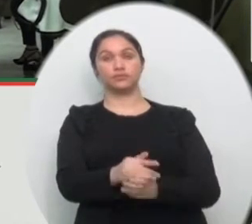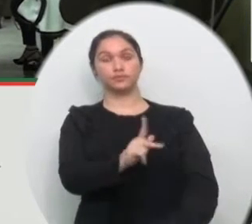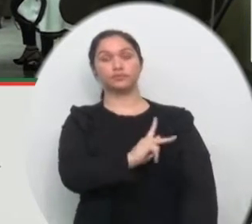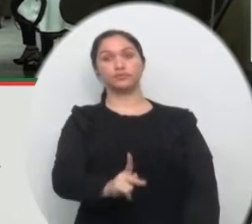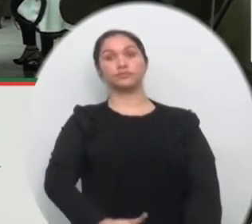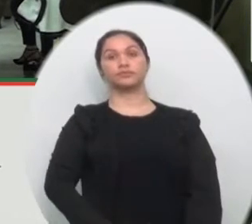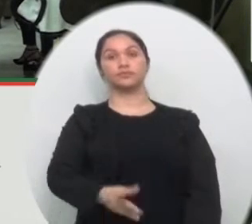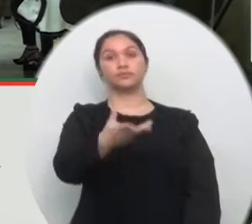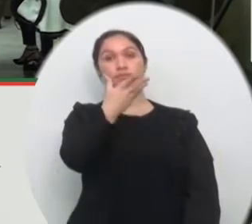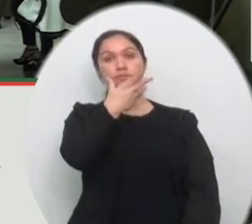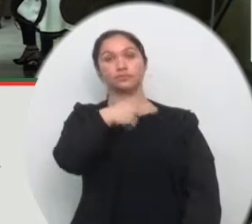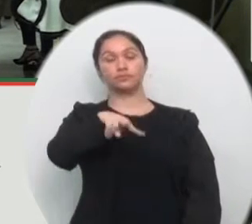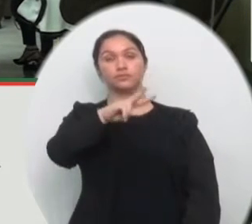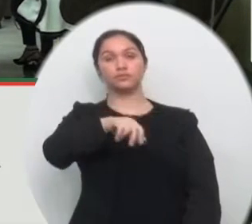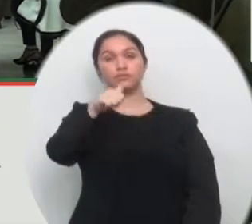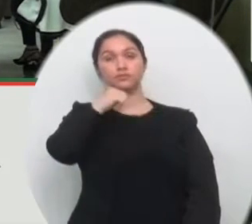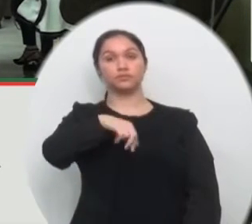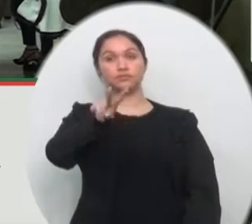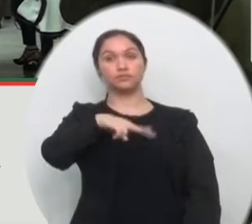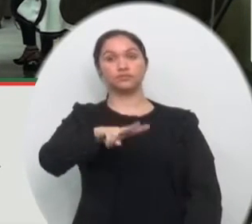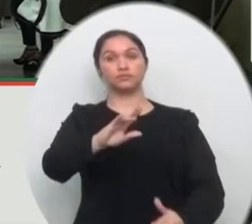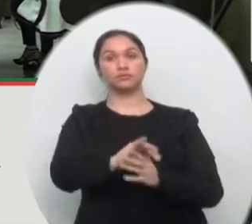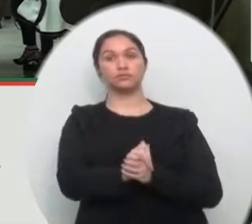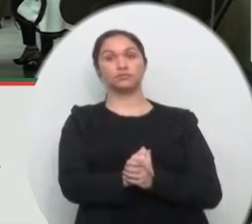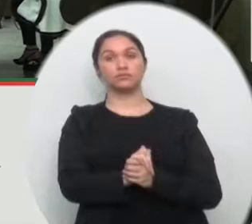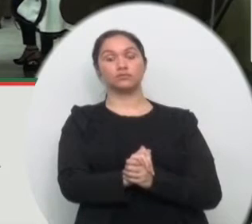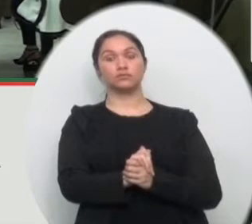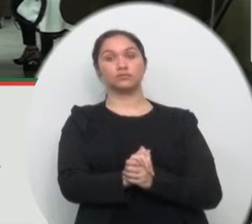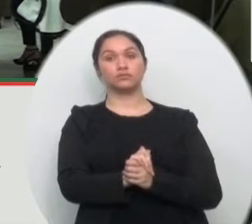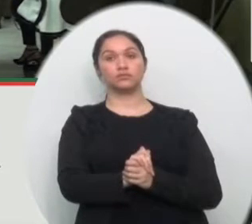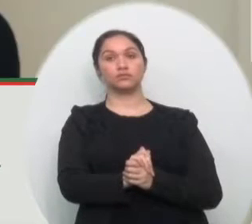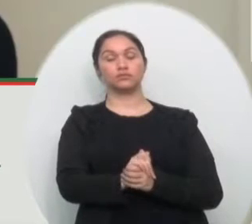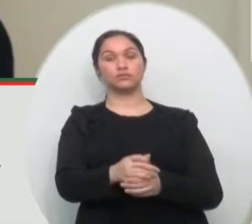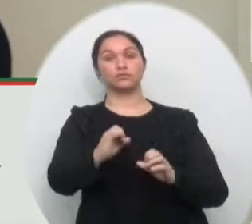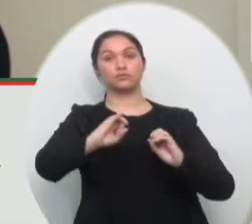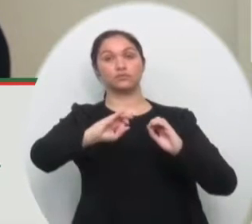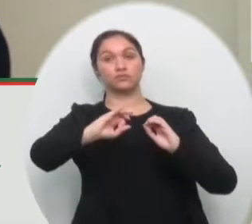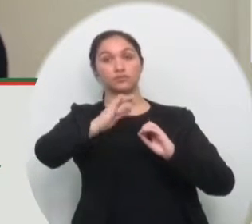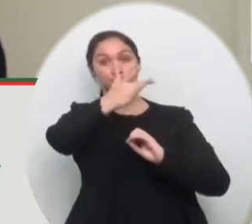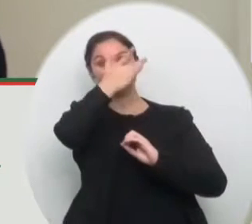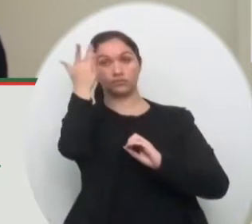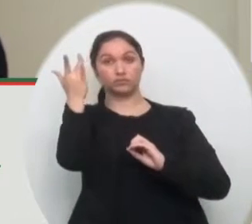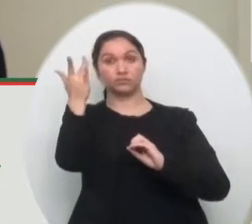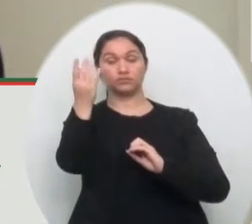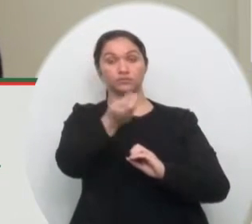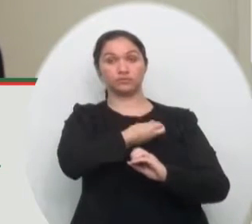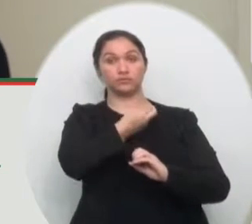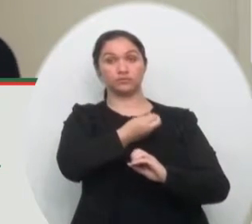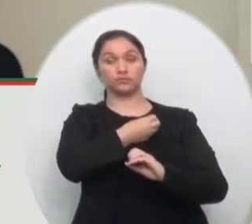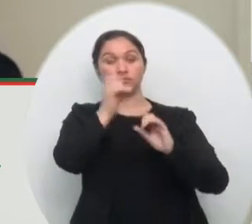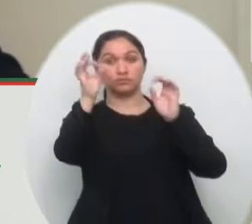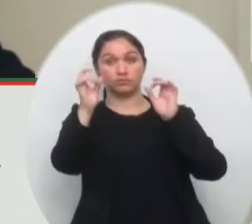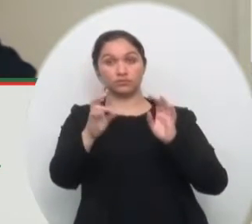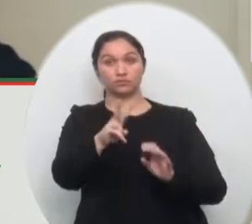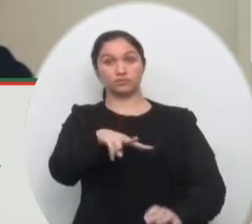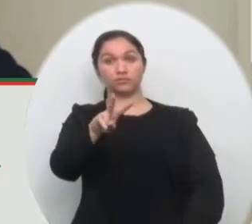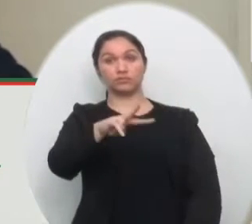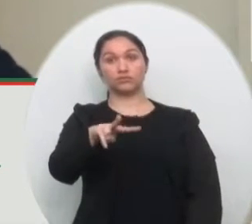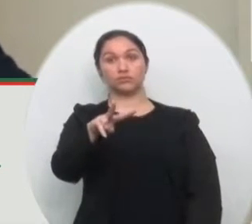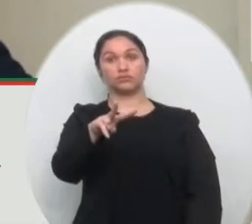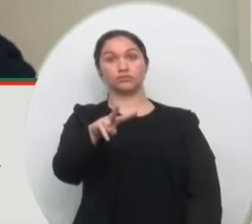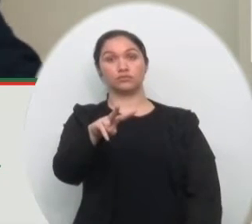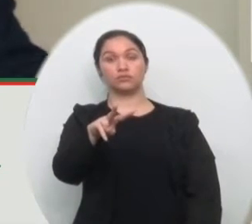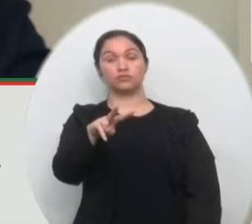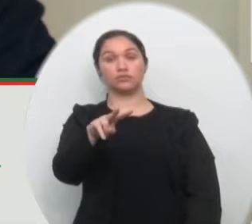Presidente, colegas, vereadores e vereadoras, público nos acompanha, especialmente ali o vereador Juarez de Jesus, proponente do